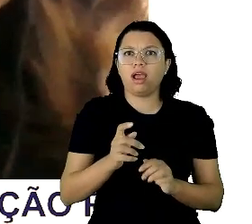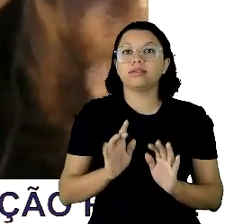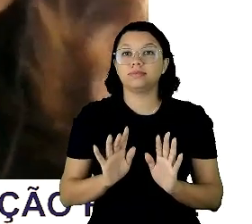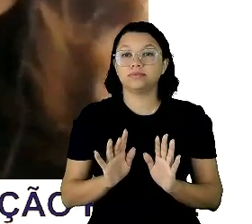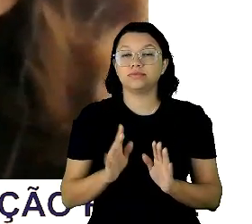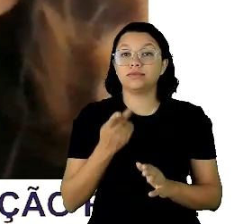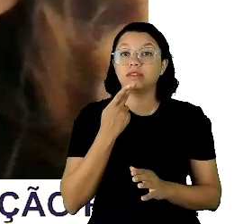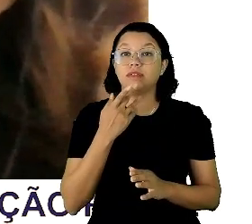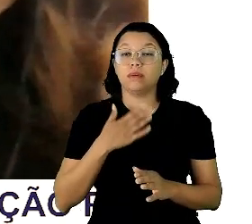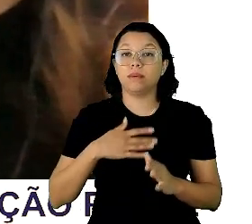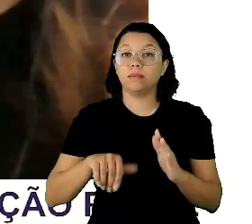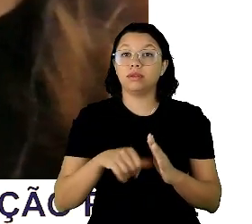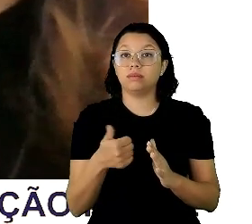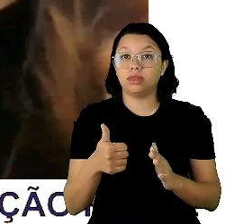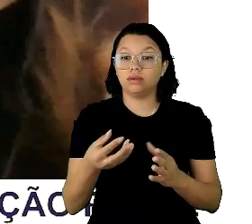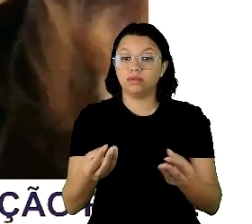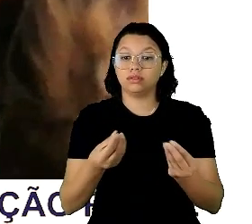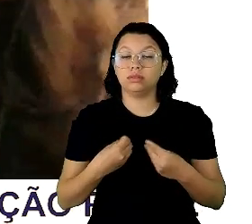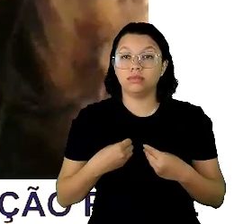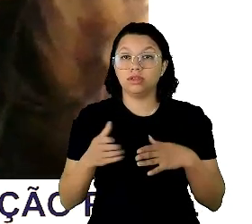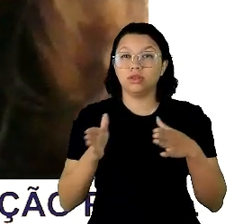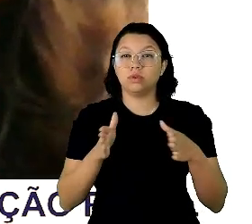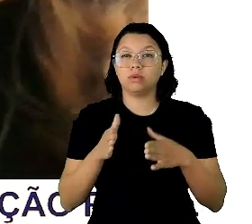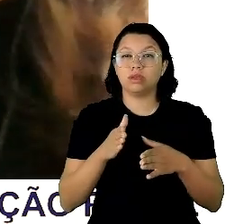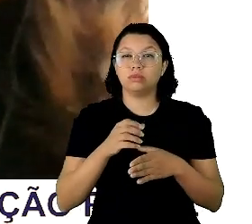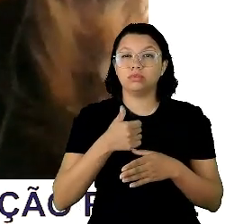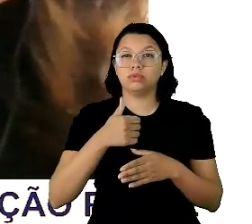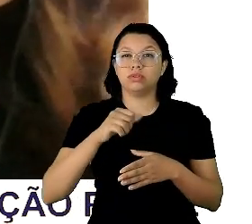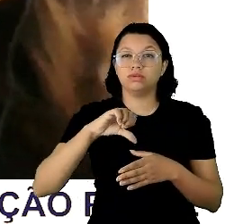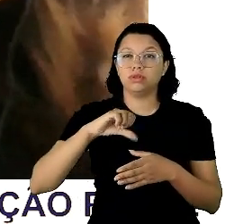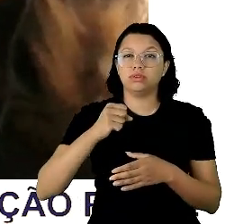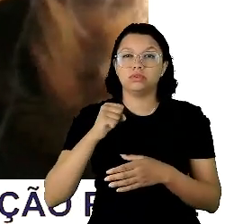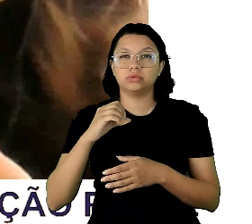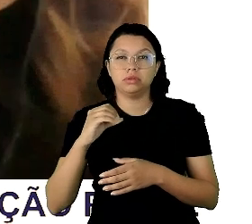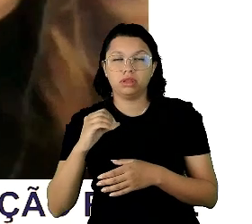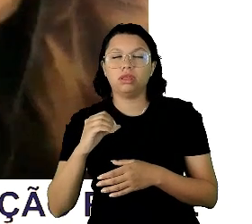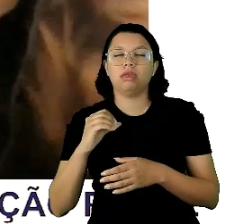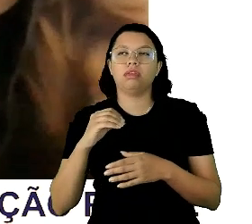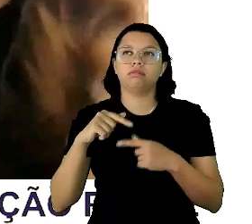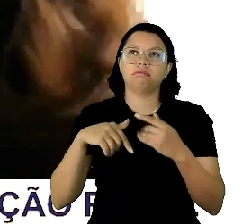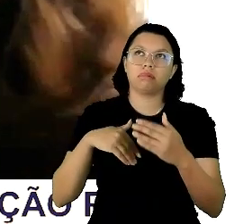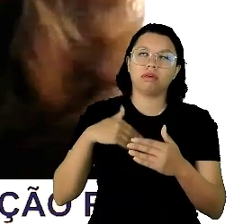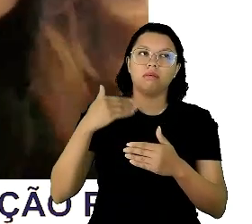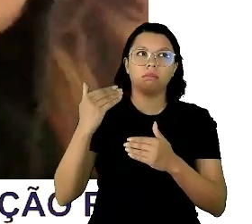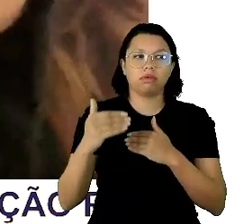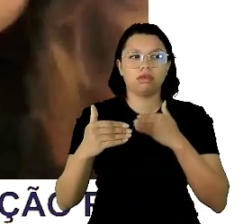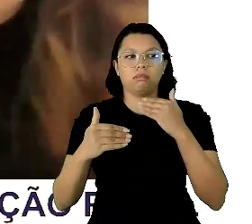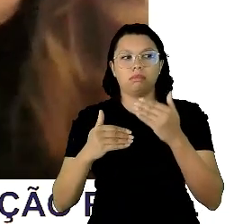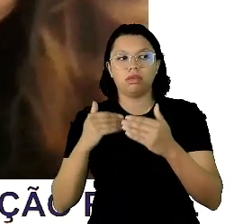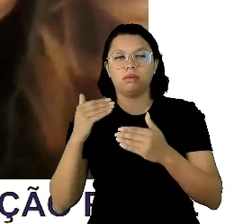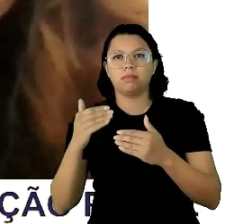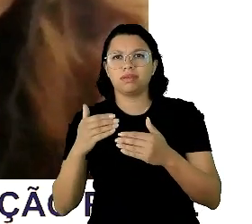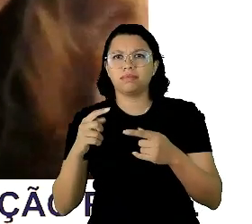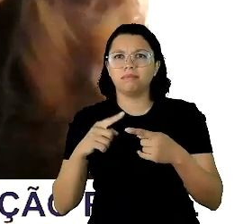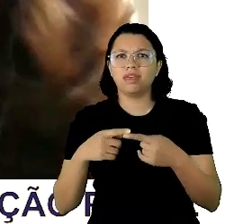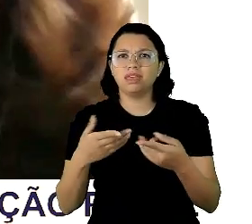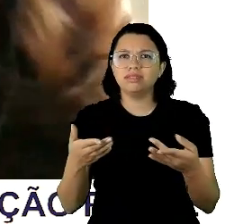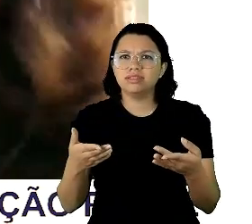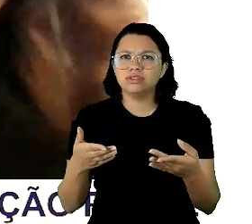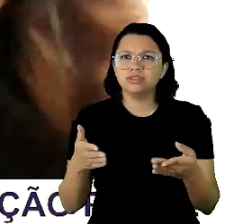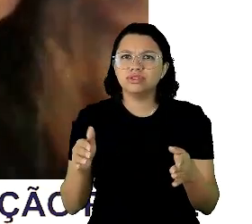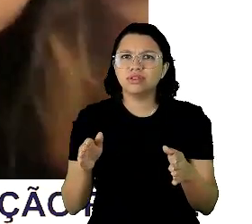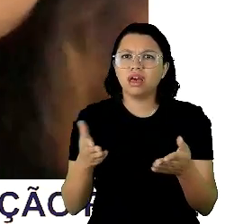gancho eu ganhei nos anos 80. E aí a gente vai pensando, nossa, 80, 90, anos 2000, em 2014,